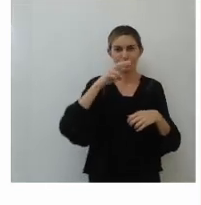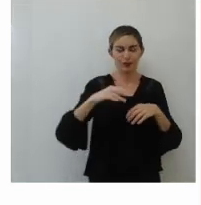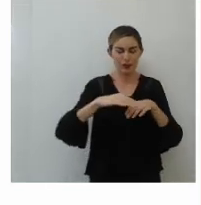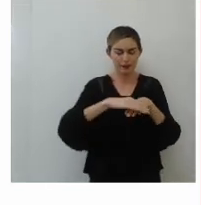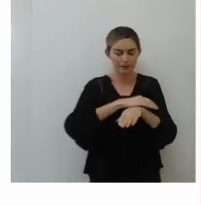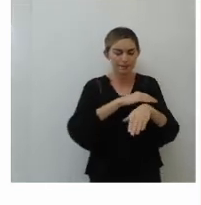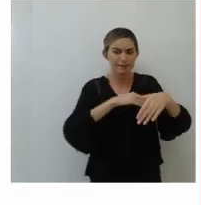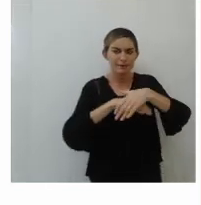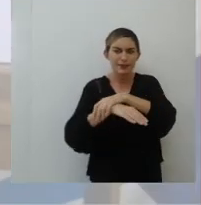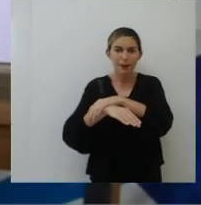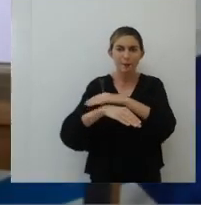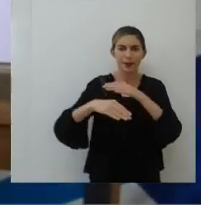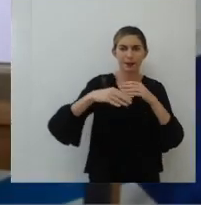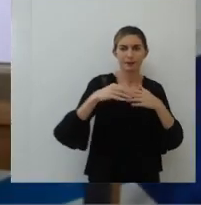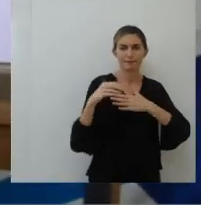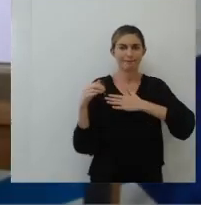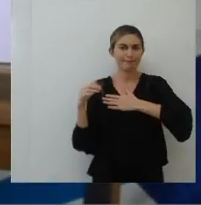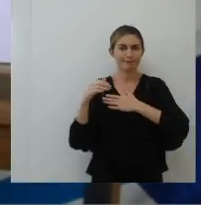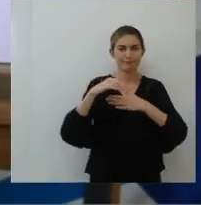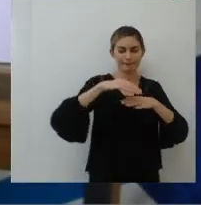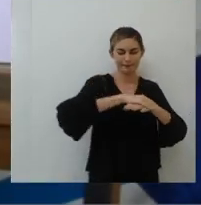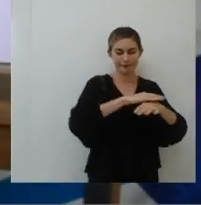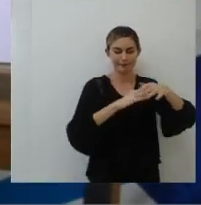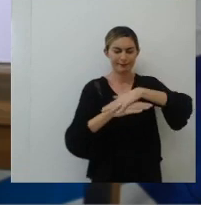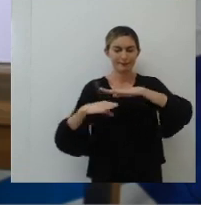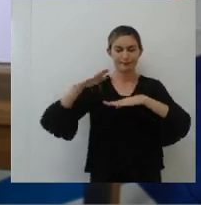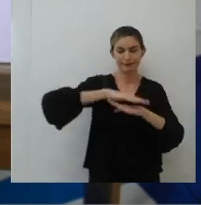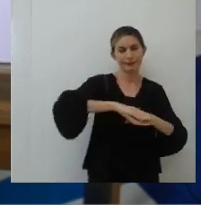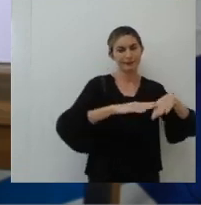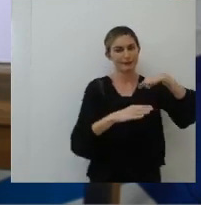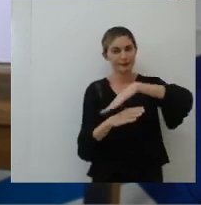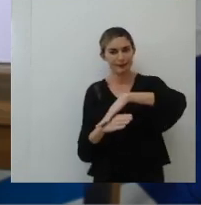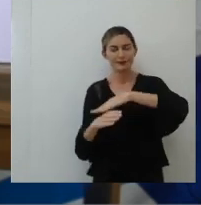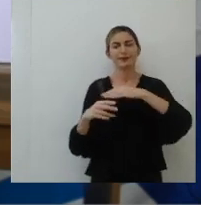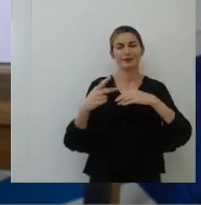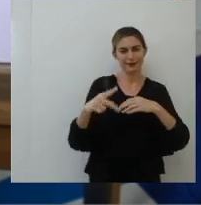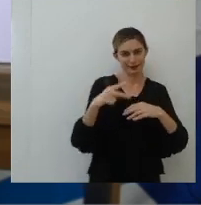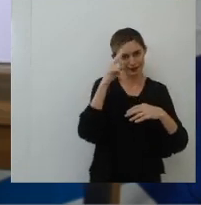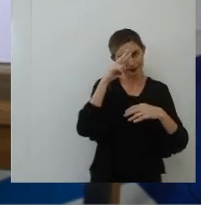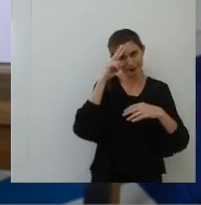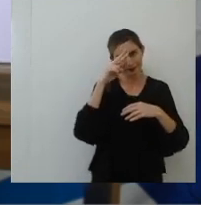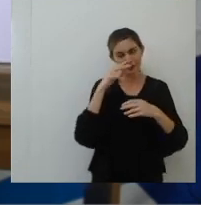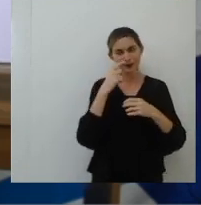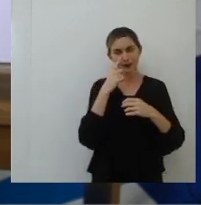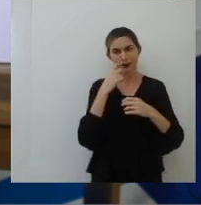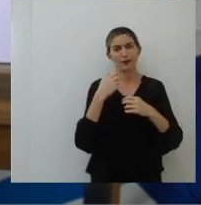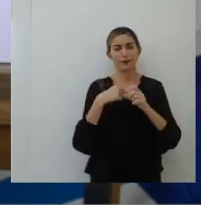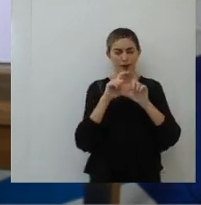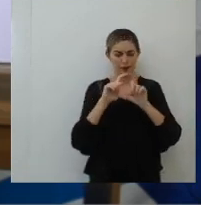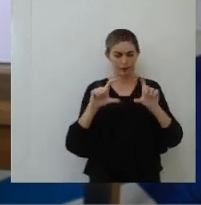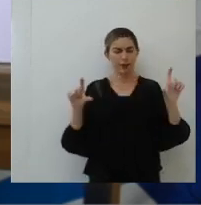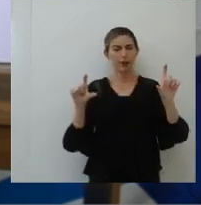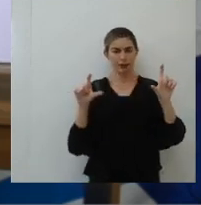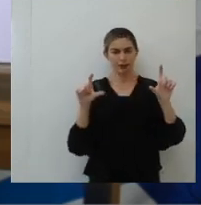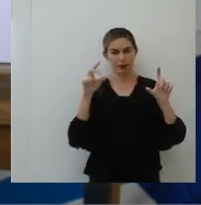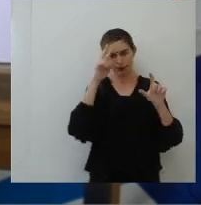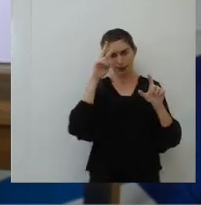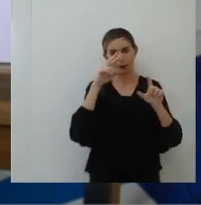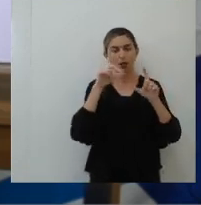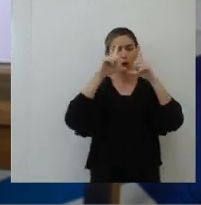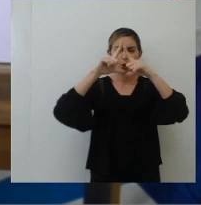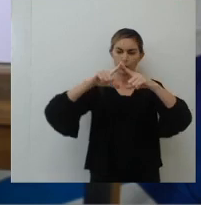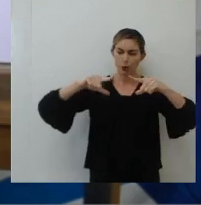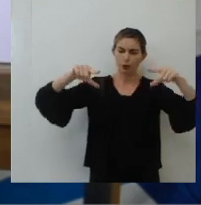sapato pisando o sapato dela, em cima da cadeira, aquela minha merecela. Né? É assim? Se liga nesse verso. Ó. E a